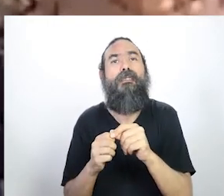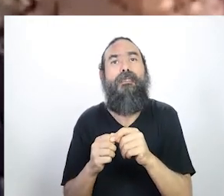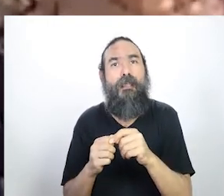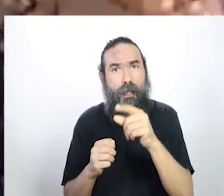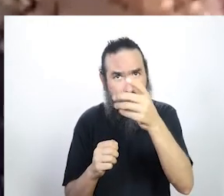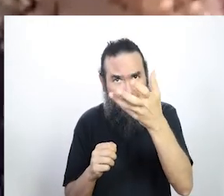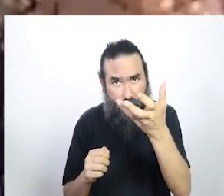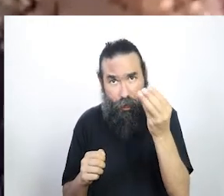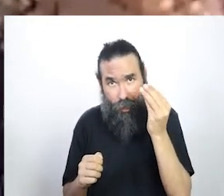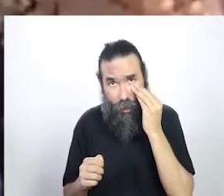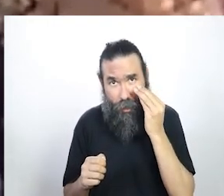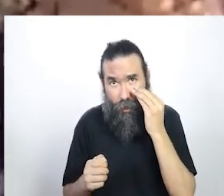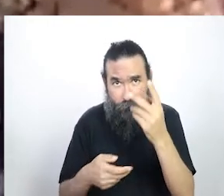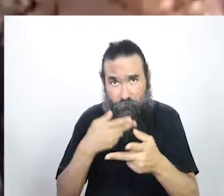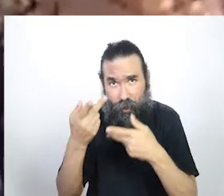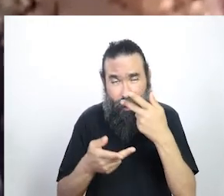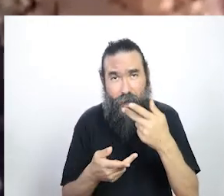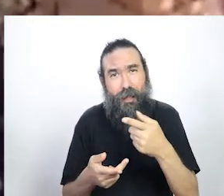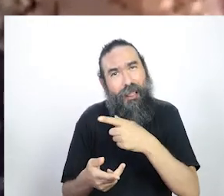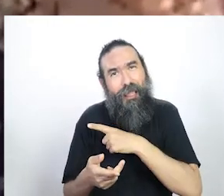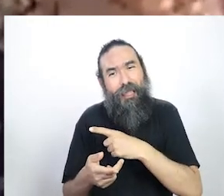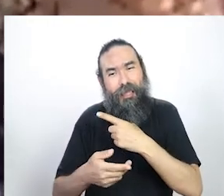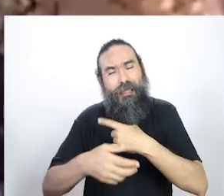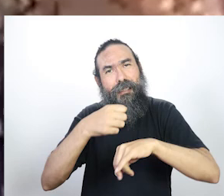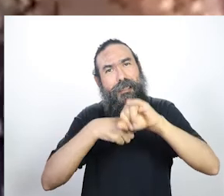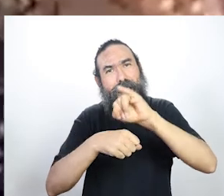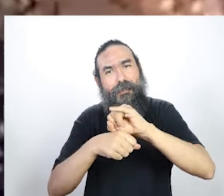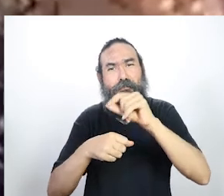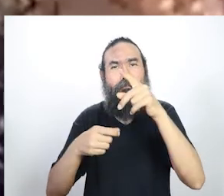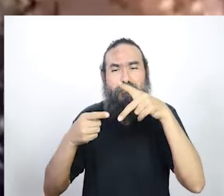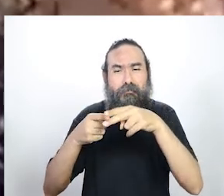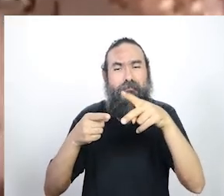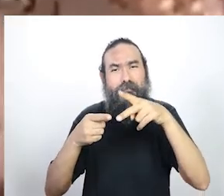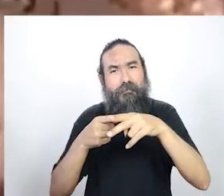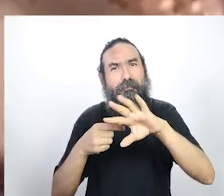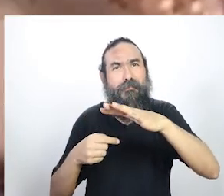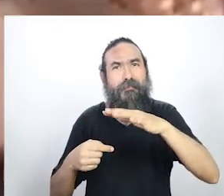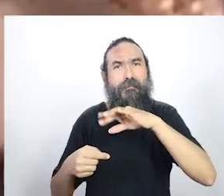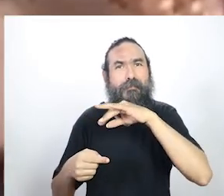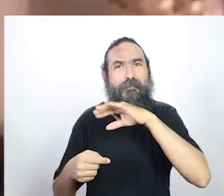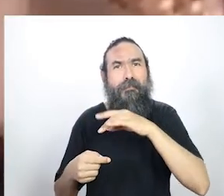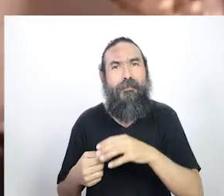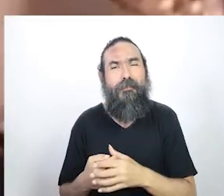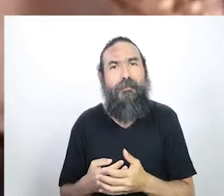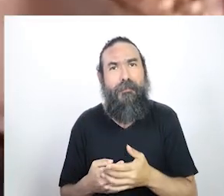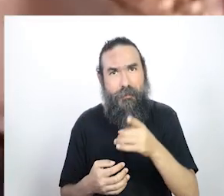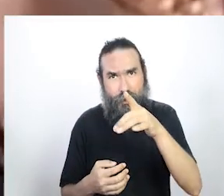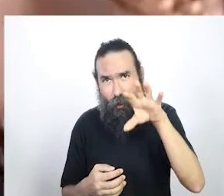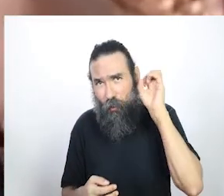quer tentar mesmo assim? Está um pouco entrecortado. Você ouve bem?